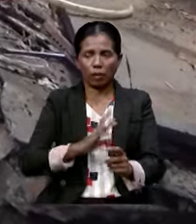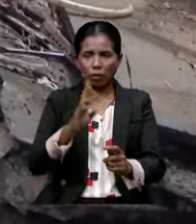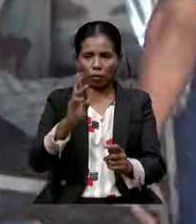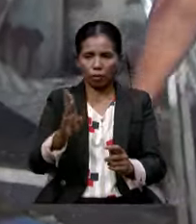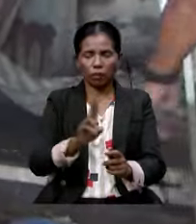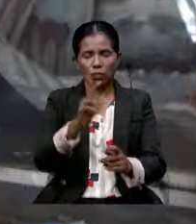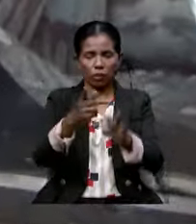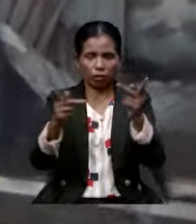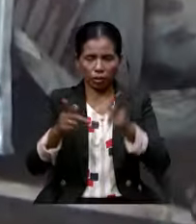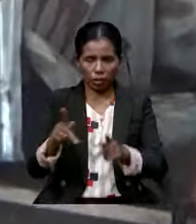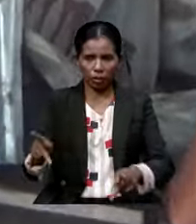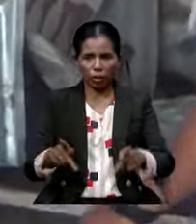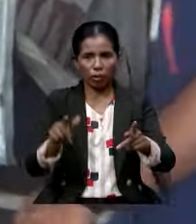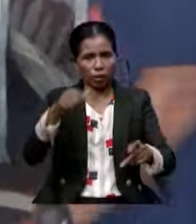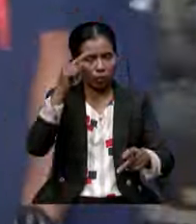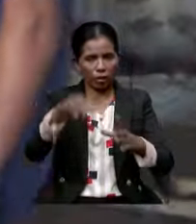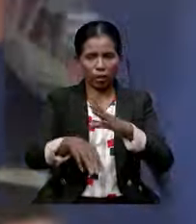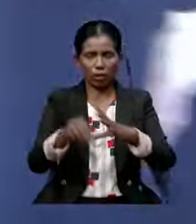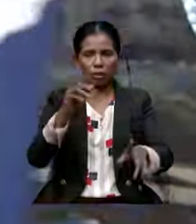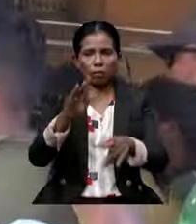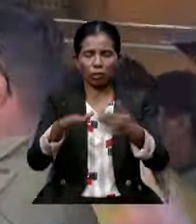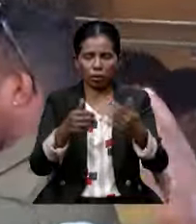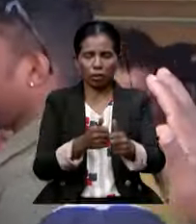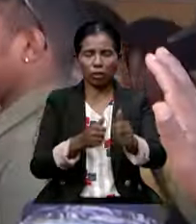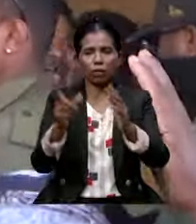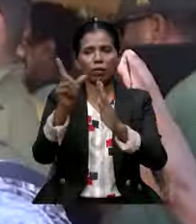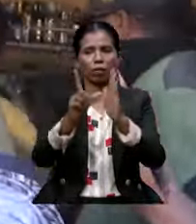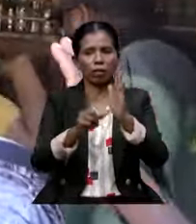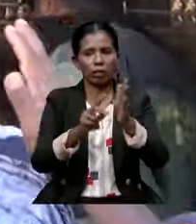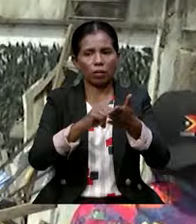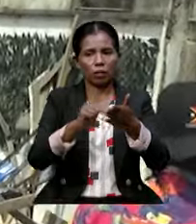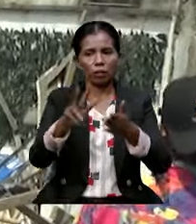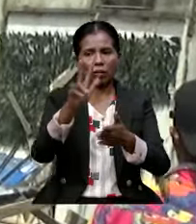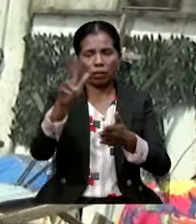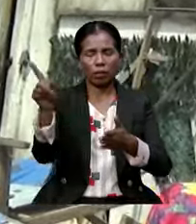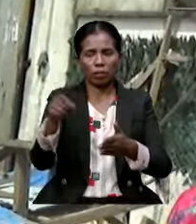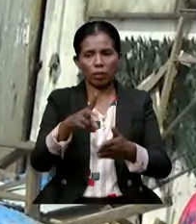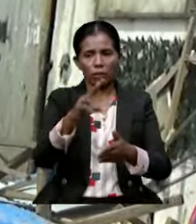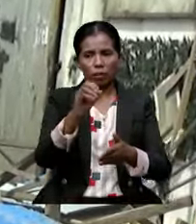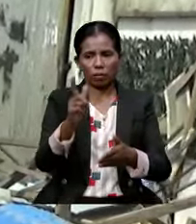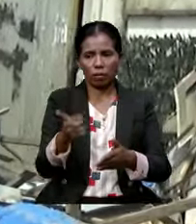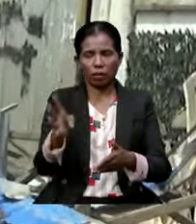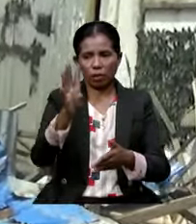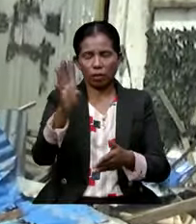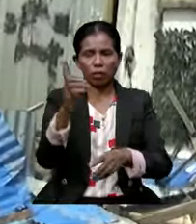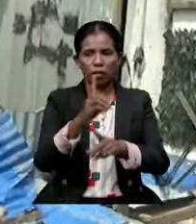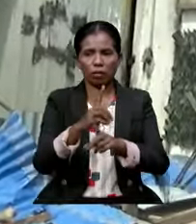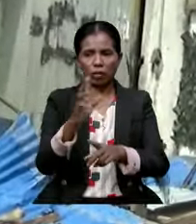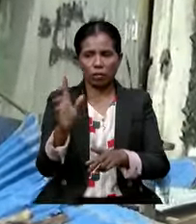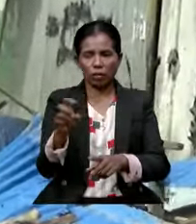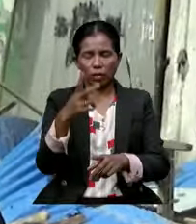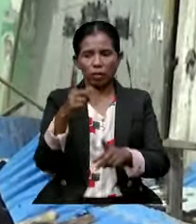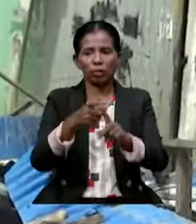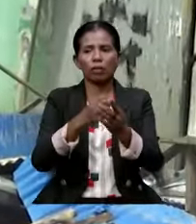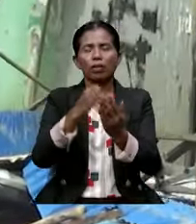espaço público. Governo a sair comunidade Hirakne, baseado no decreto-lei número 2 para a região Rua Ronesenhat, Lourençano Ronesenhito, Fulano de